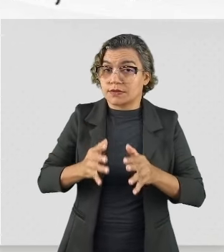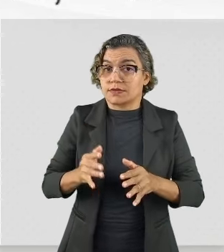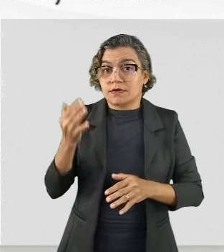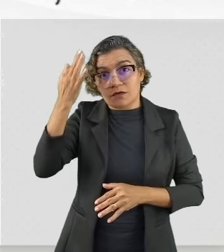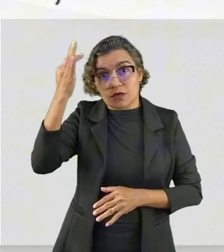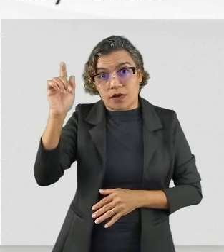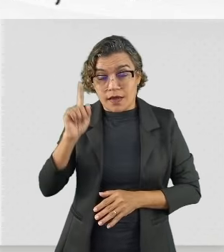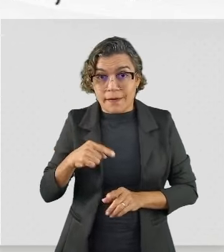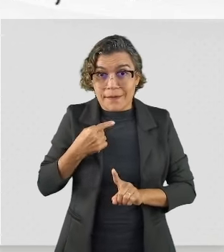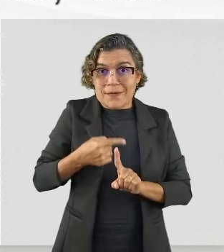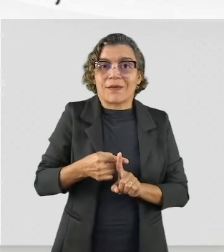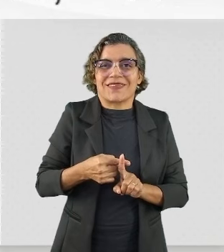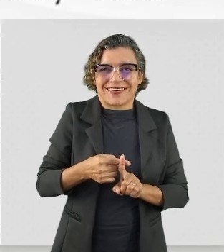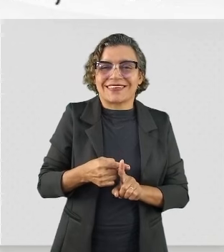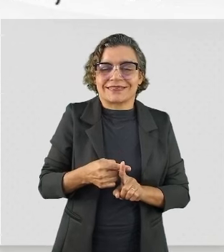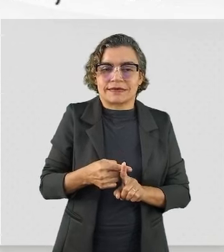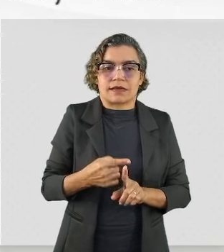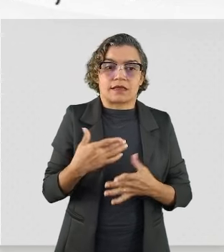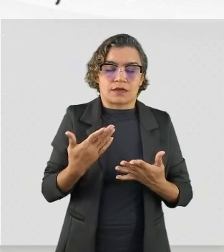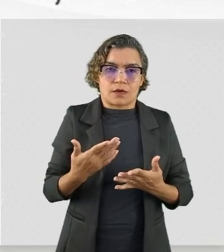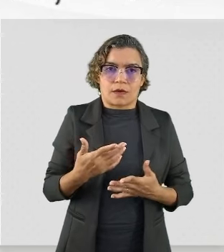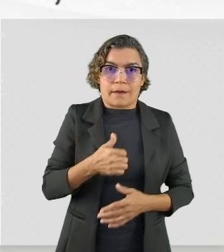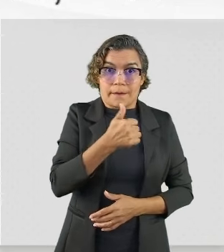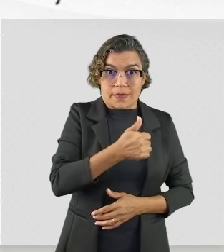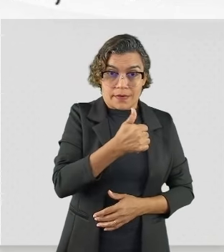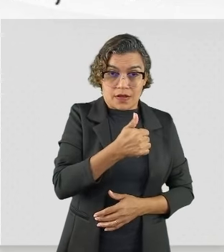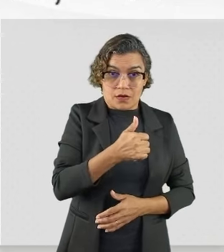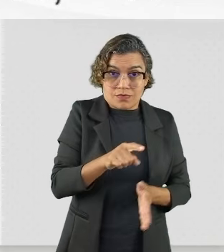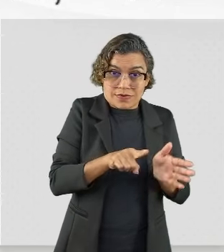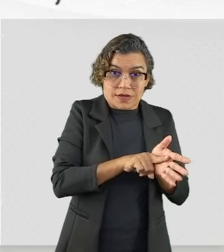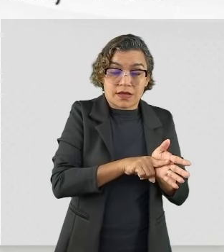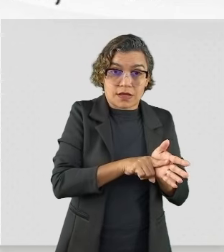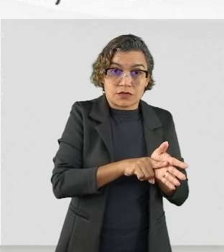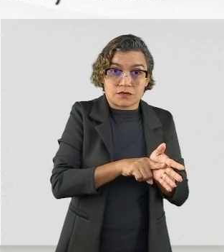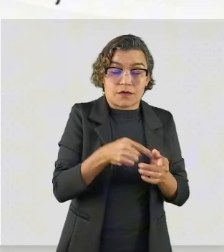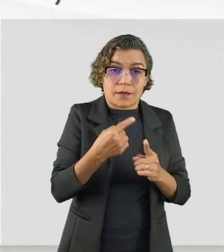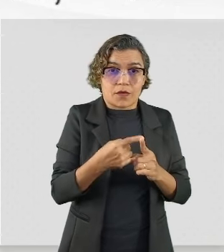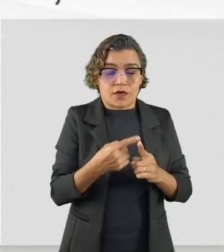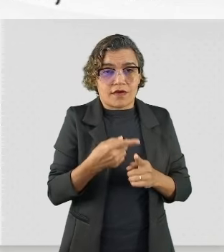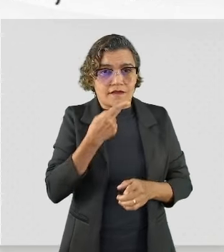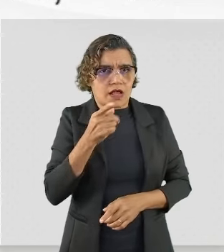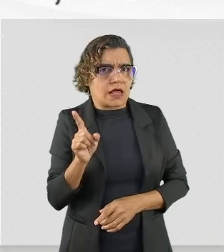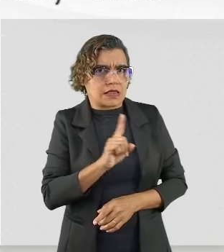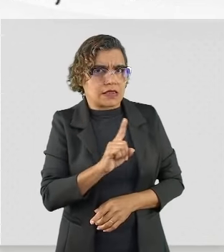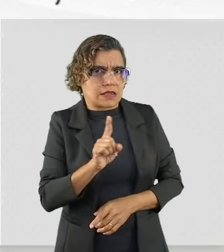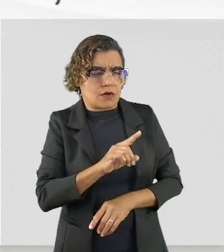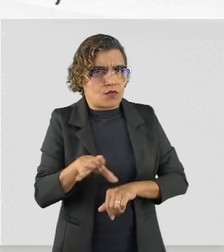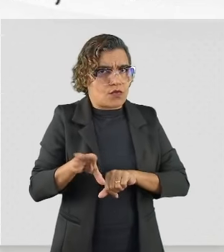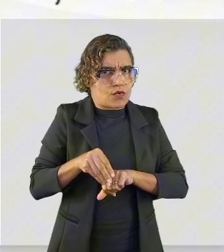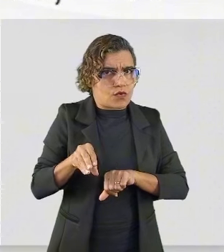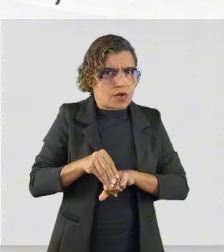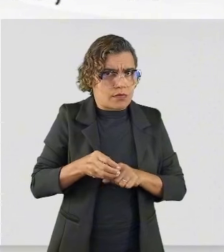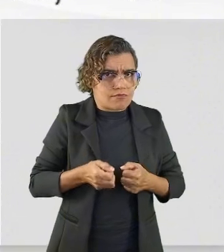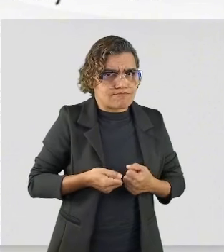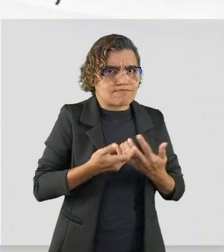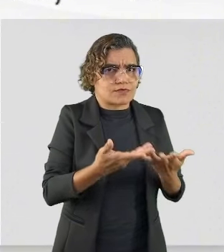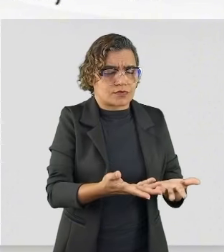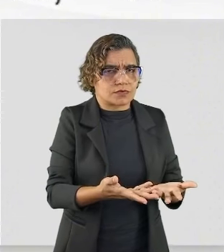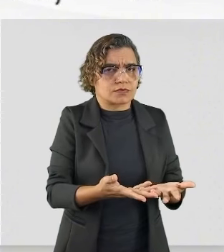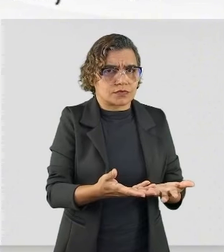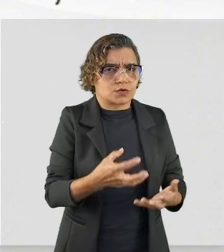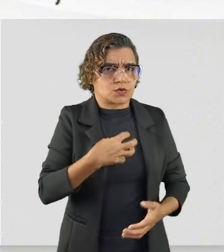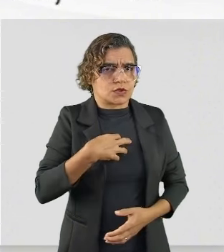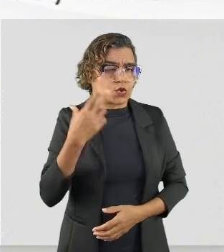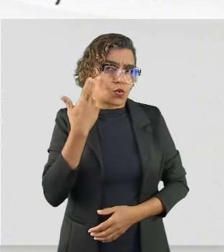ela é positiva. Então a gente percebe que primeiro uma é negativa, porque ela nega esse conhecimento dado, esse conhecimento do senso